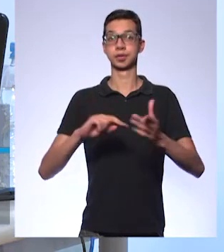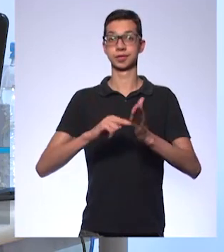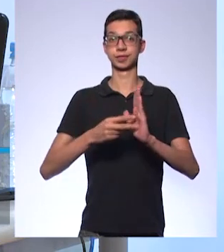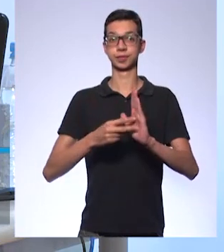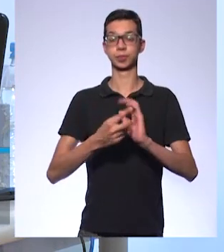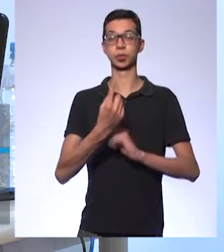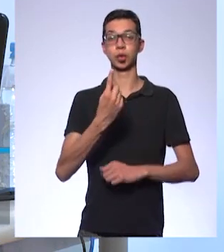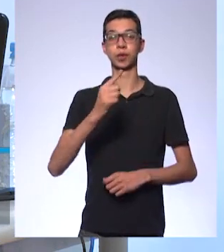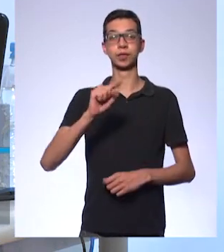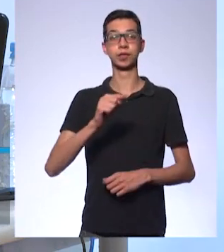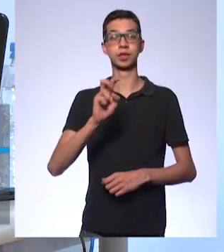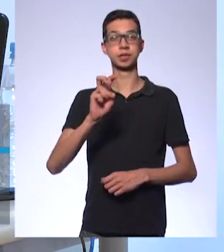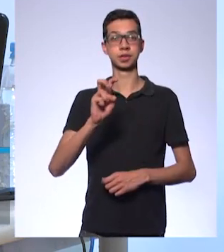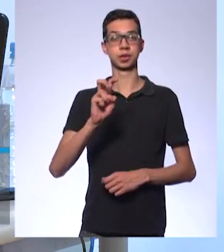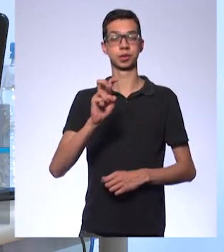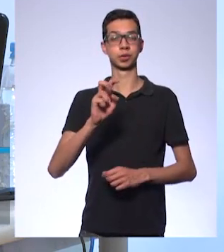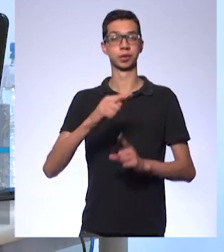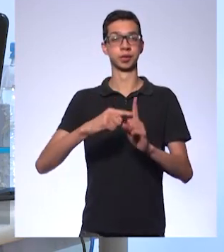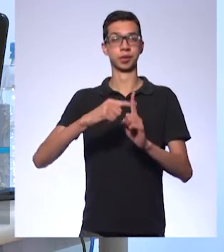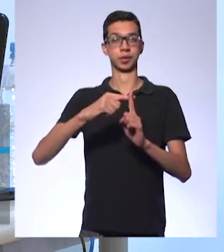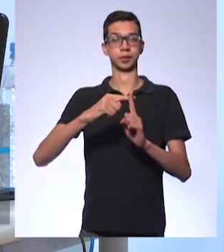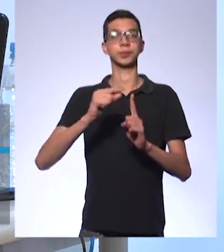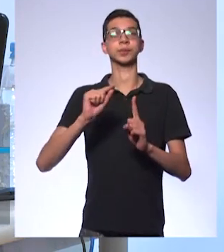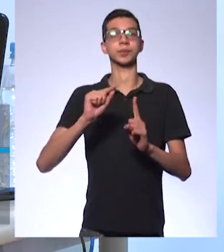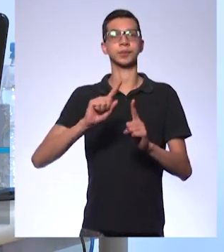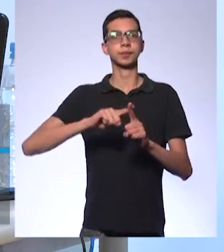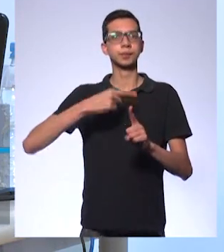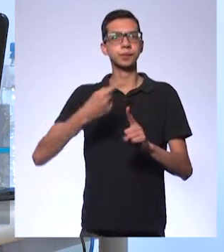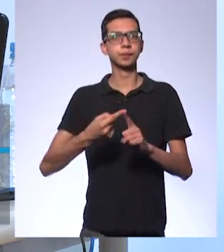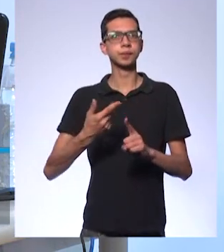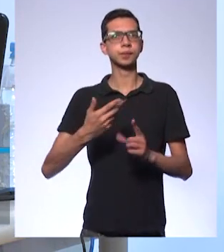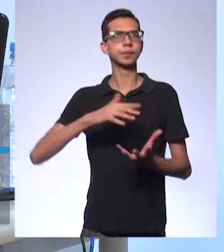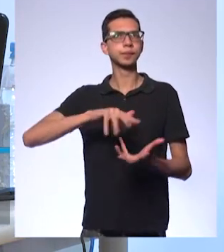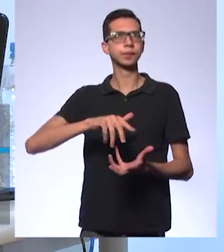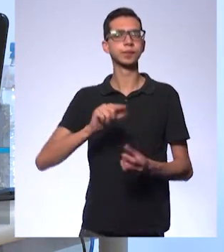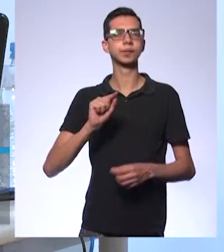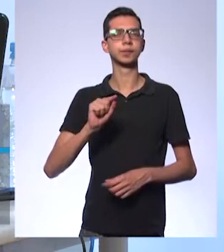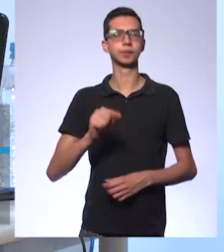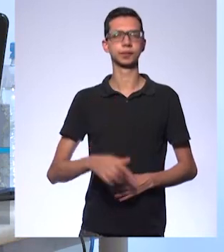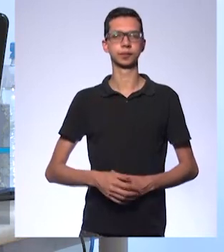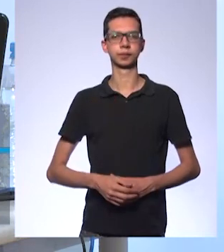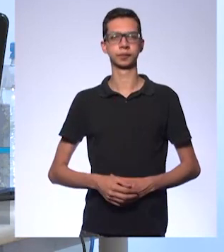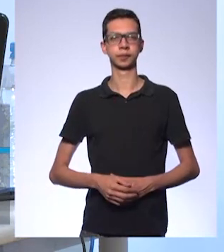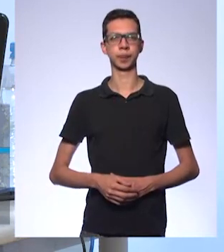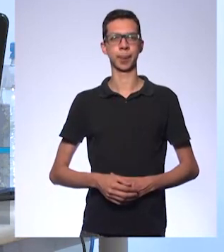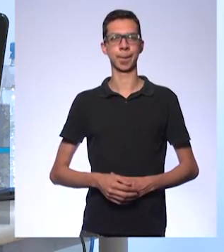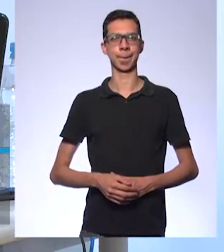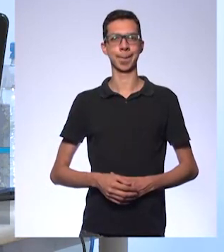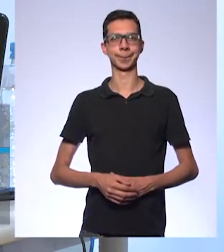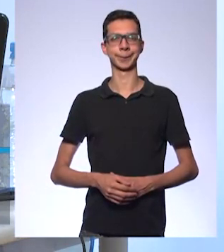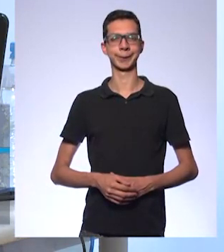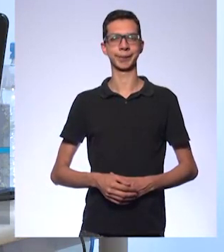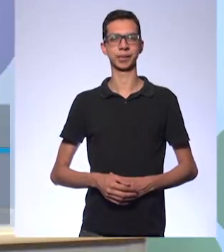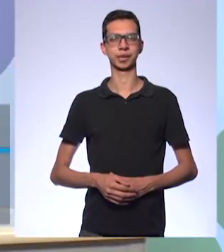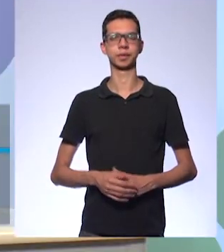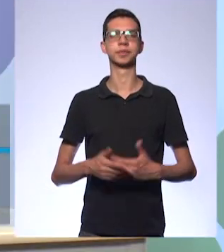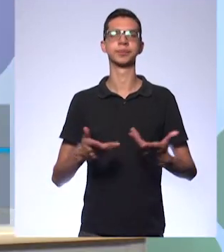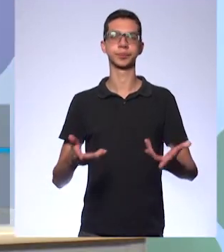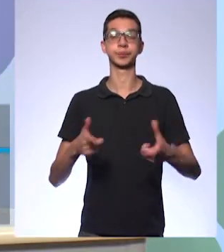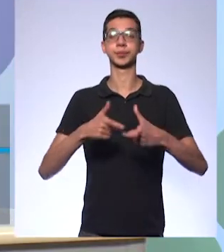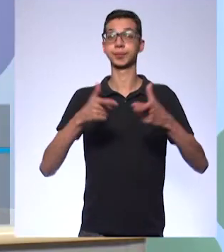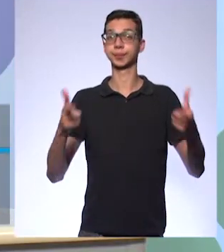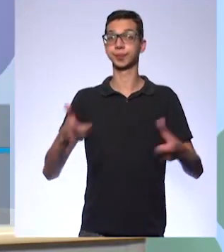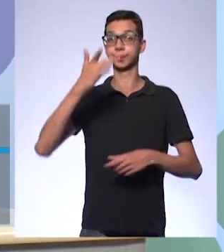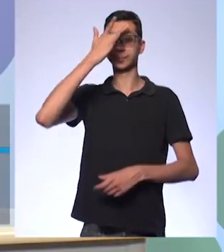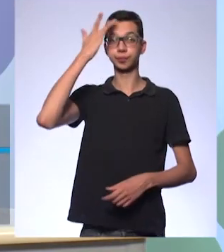esse 1,5, esse 1 grau a mais ou menos no planeta? O que a gente ganha com isso? Bom, a maioria das pessoas